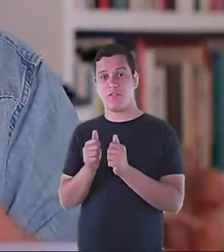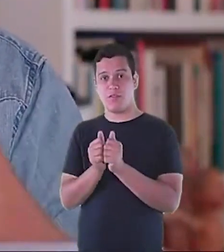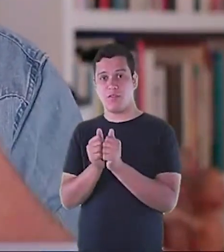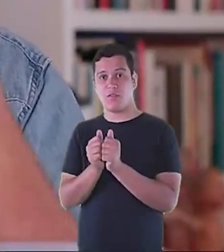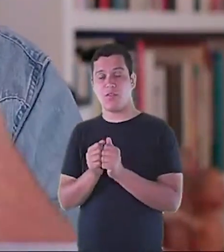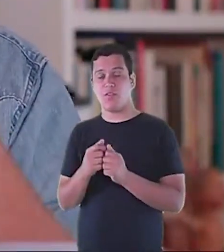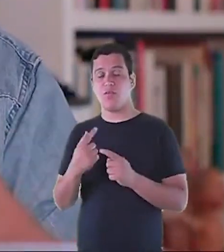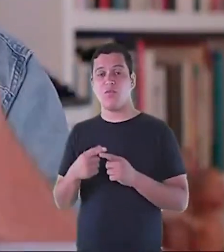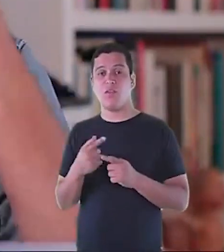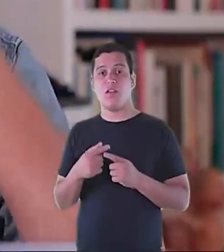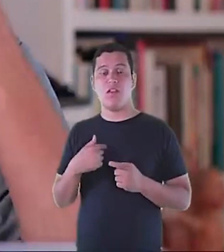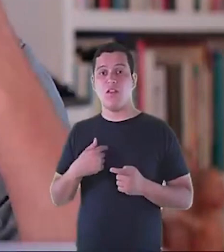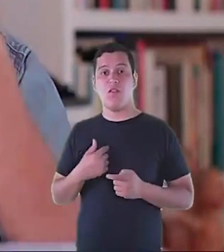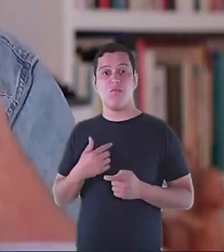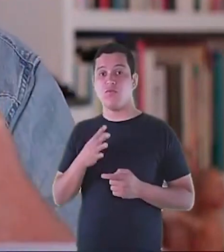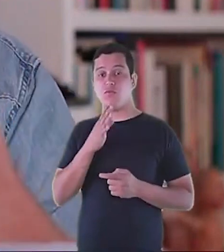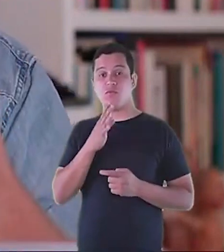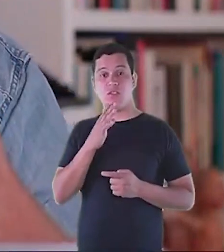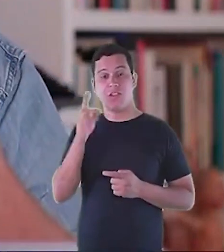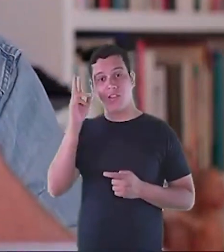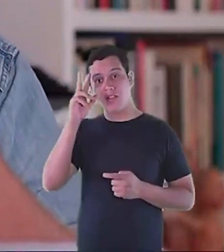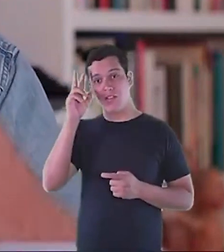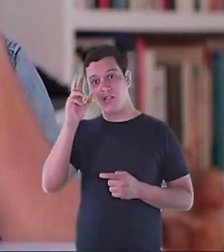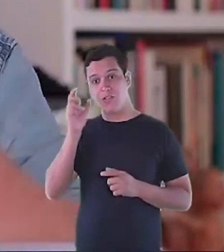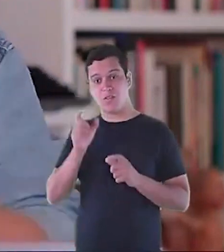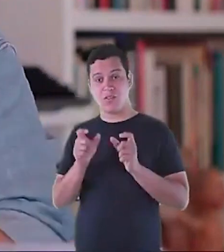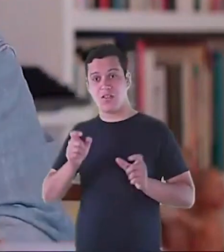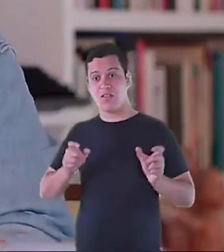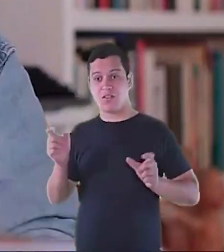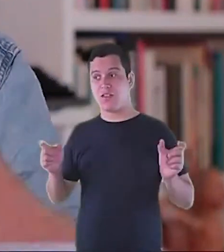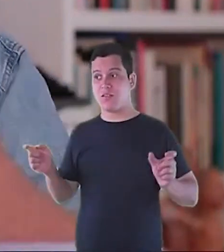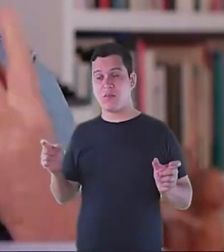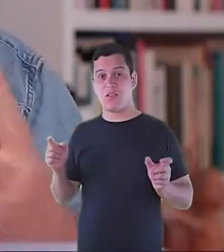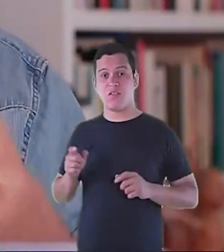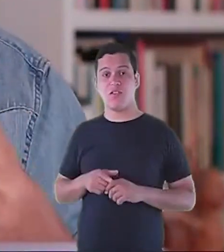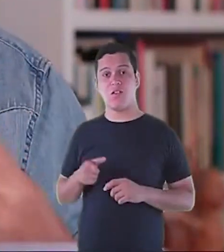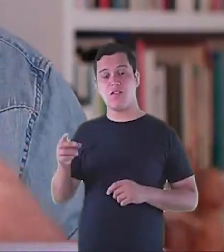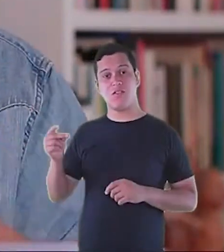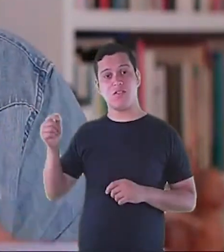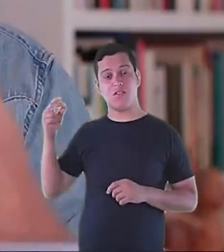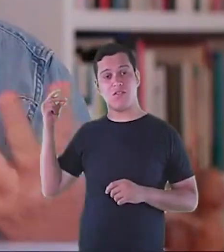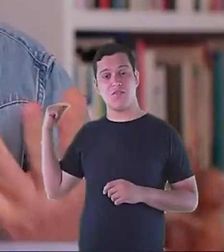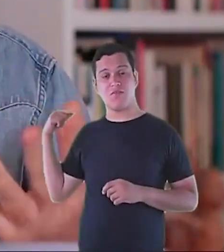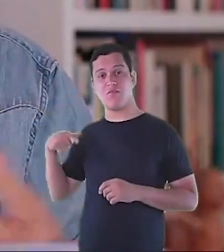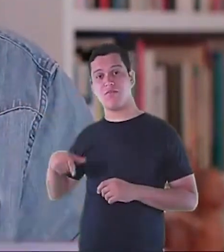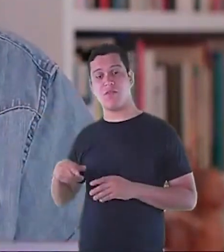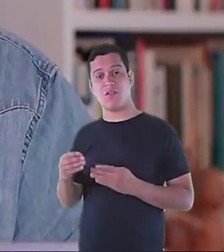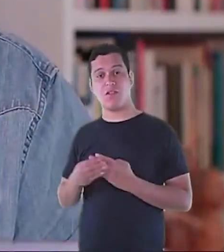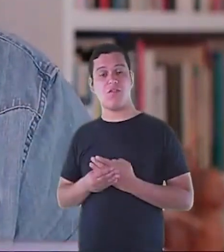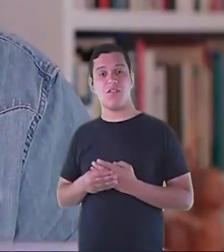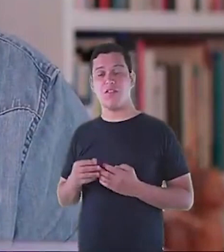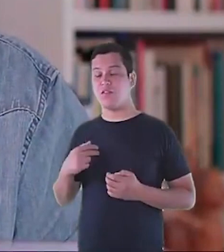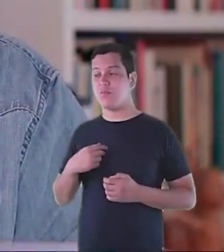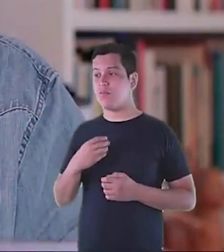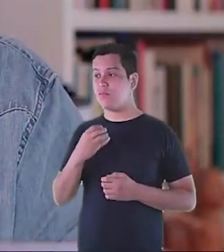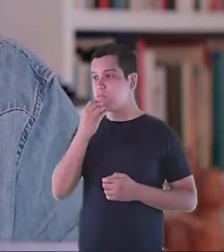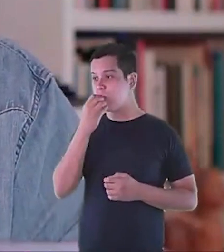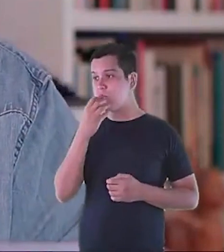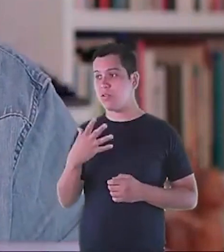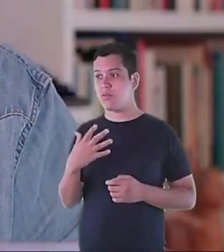As histórias das pessoas desta época são fantásticas e a gente não conhece,